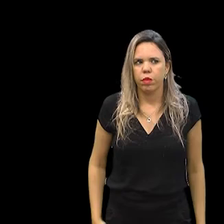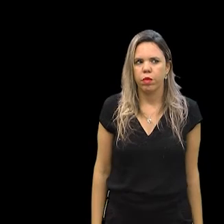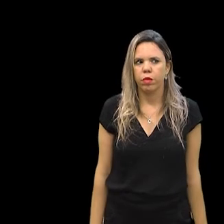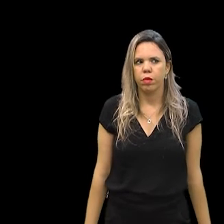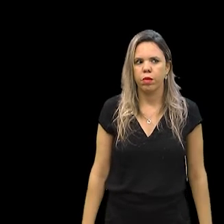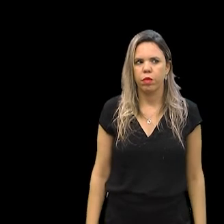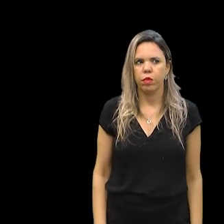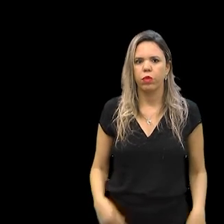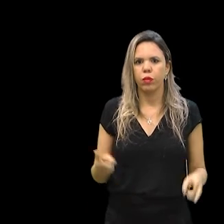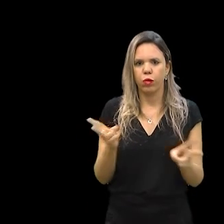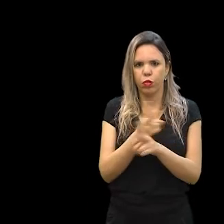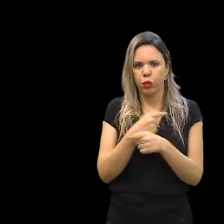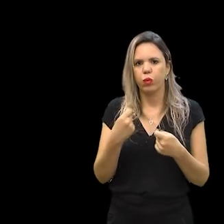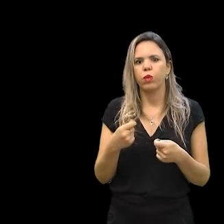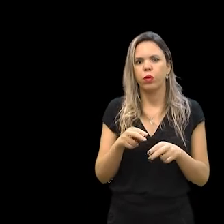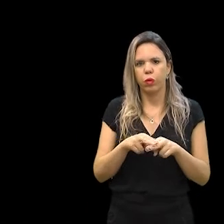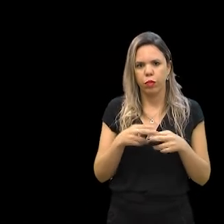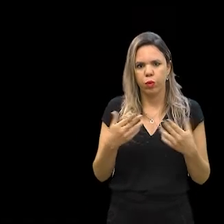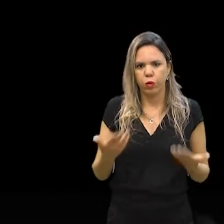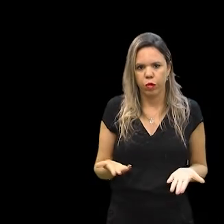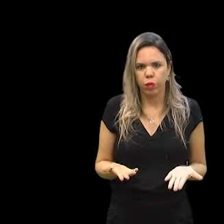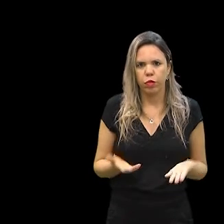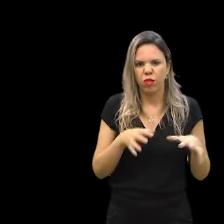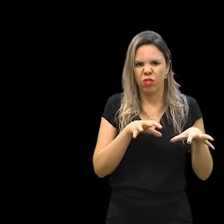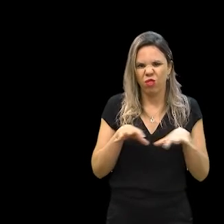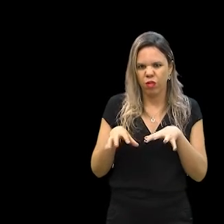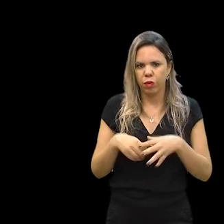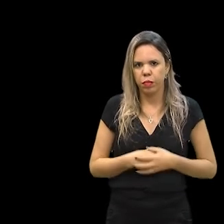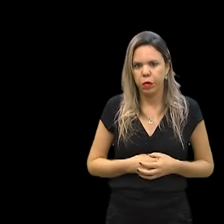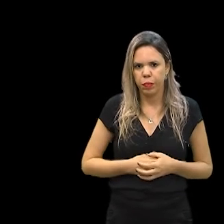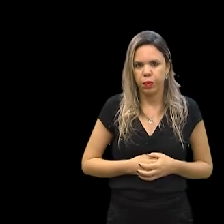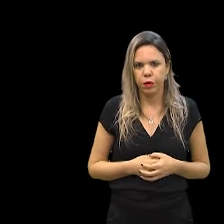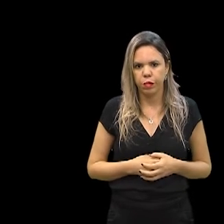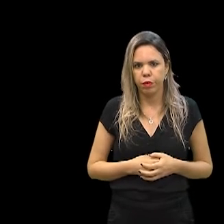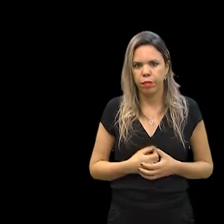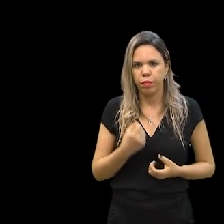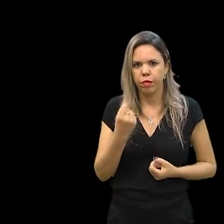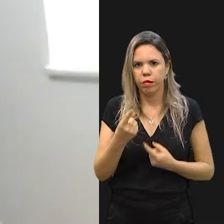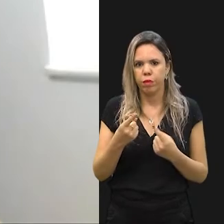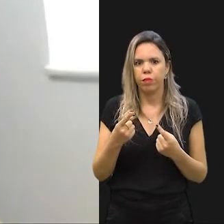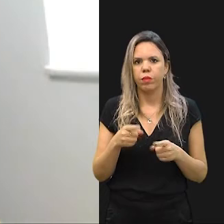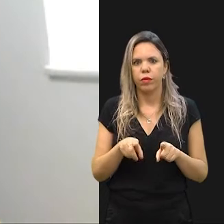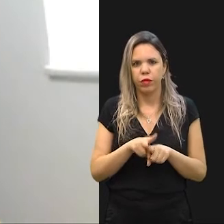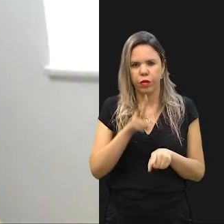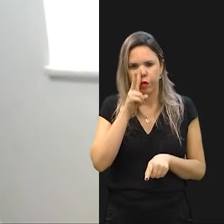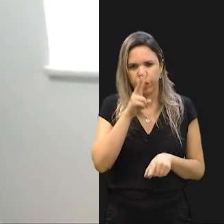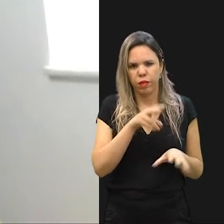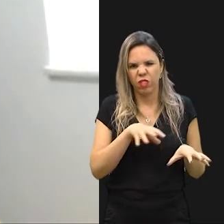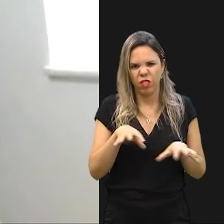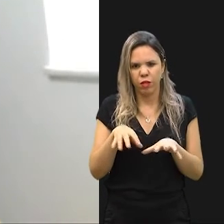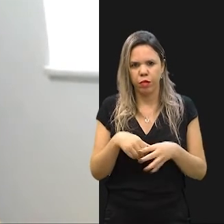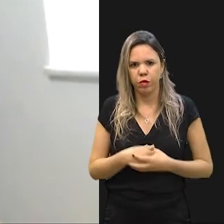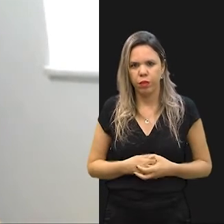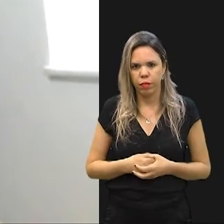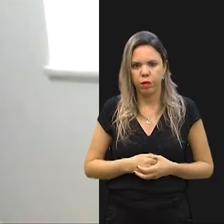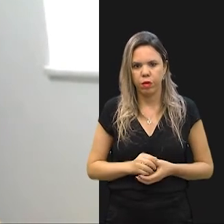Esses ventos precedem a tempestade. Em casos de tempestades severas,